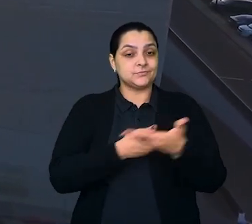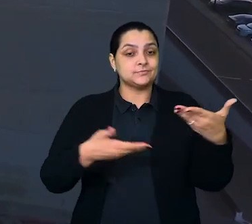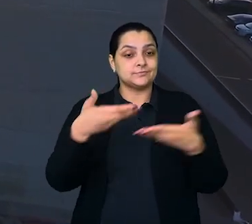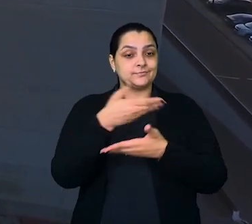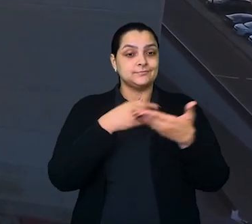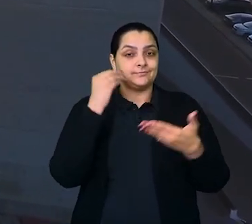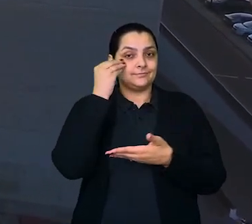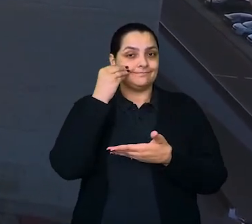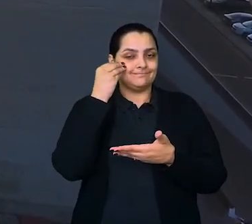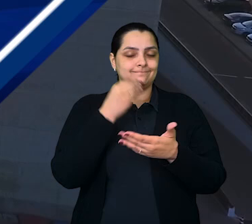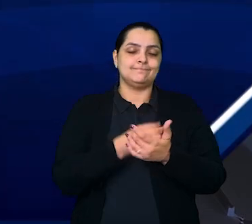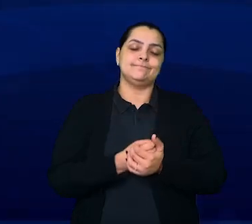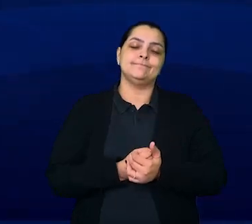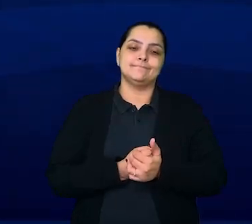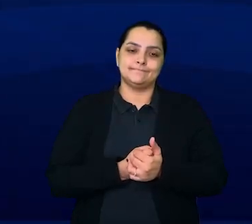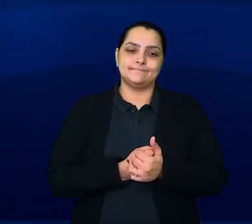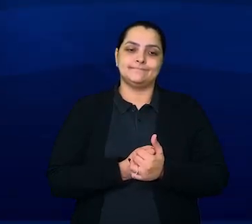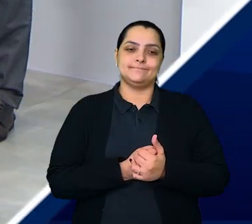de experiência.